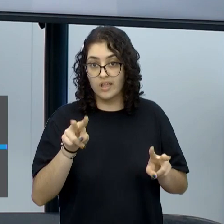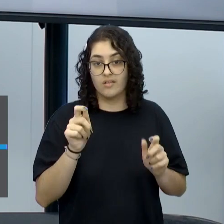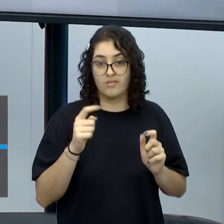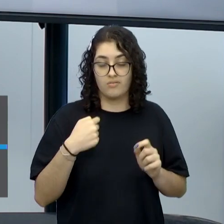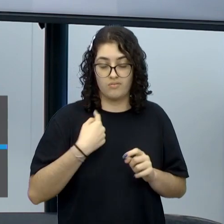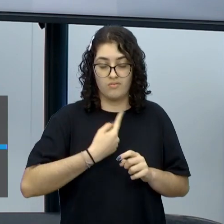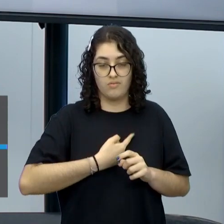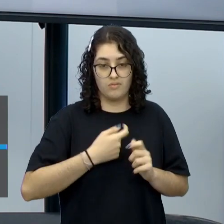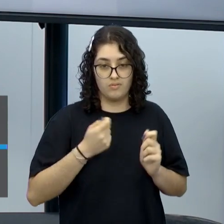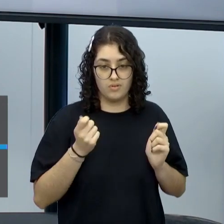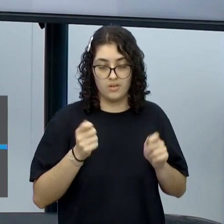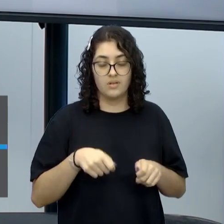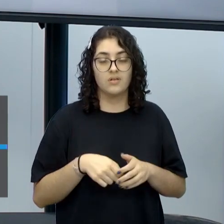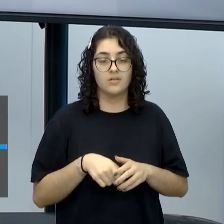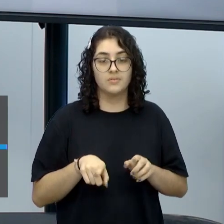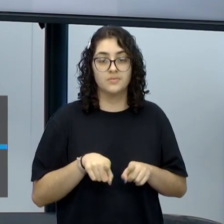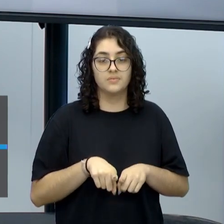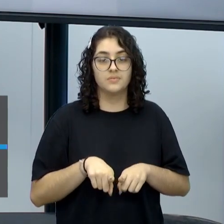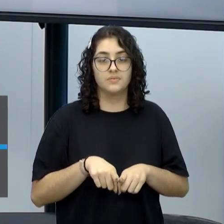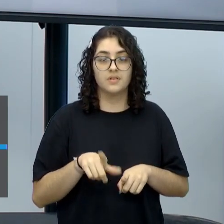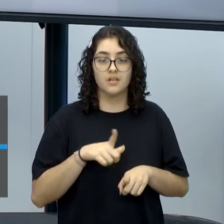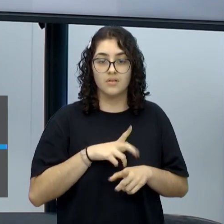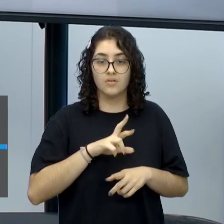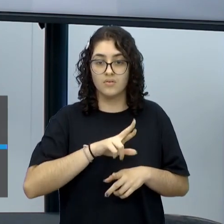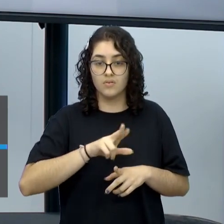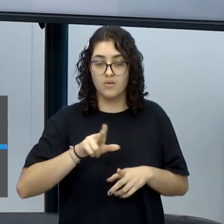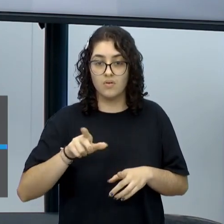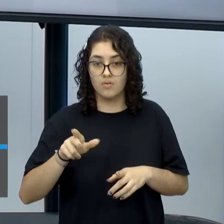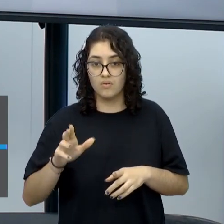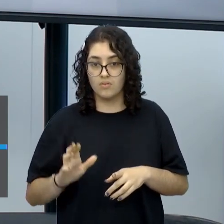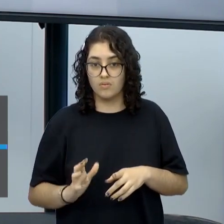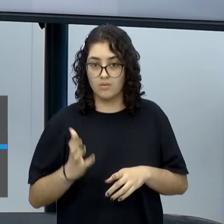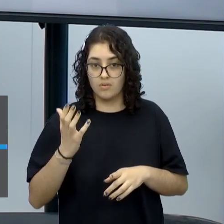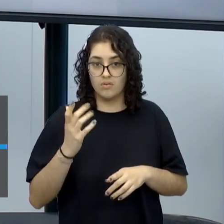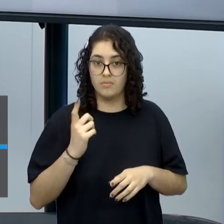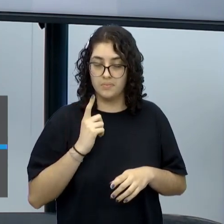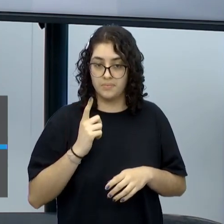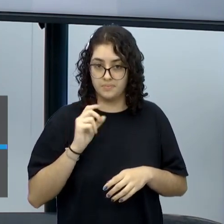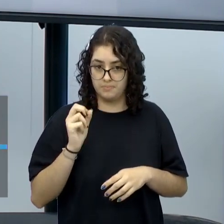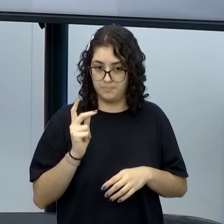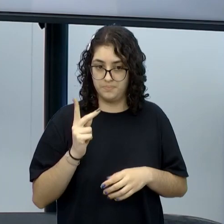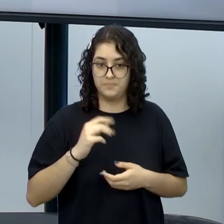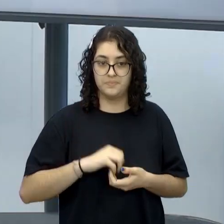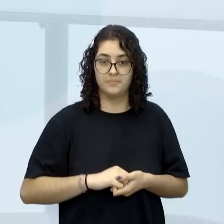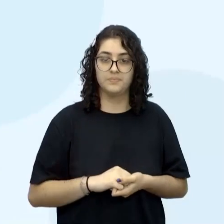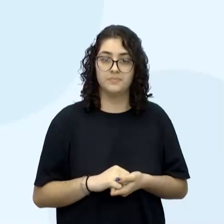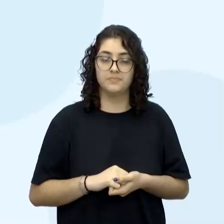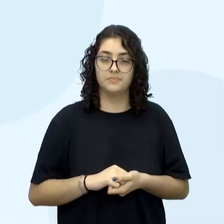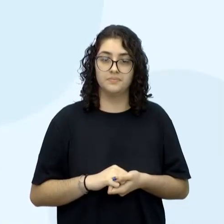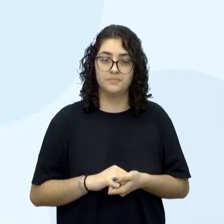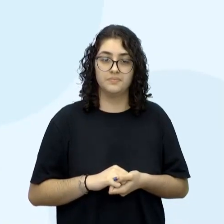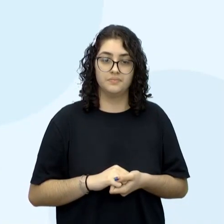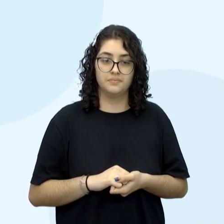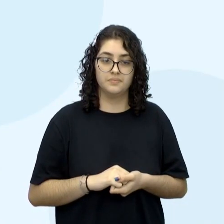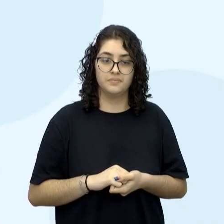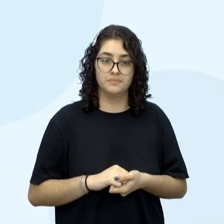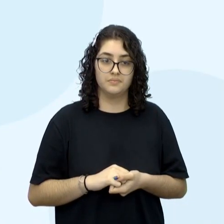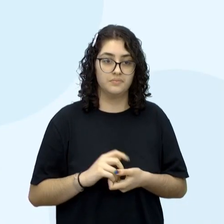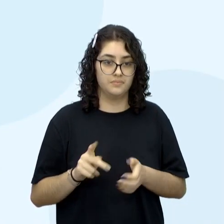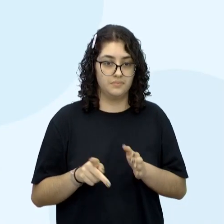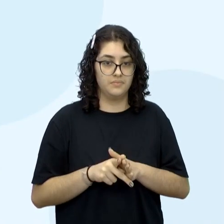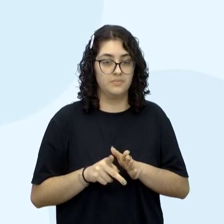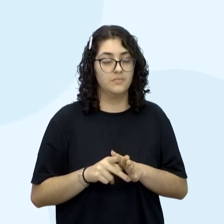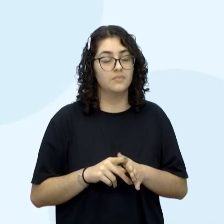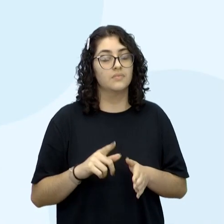que estamos na superfície, mas a gente também tem outros processos que estão acontecendo embaixo do mar. Fechou? E a erosão glacial,